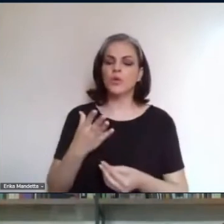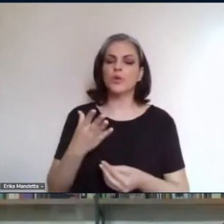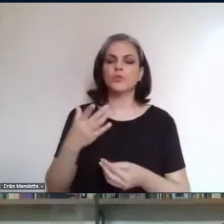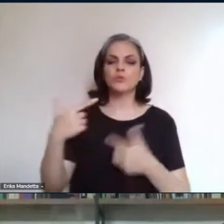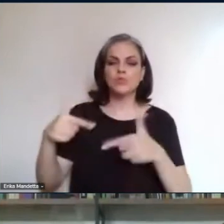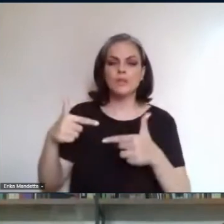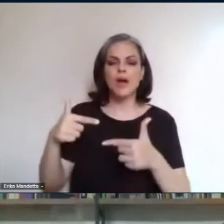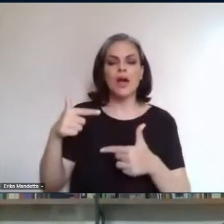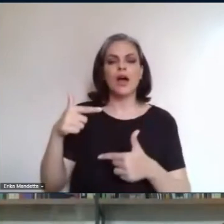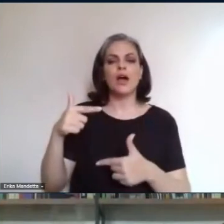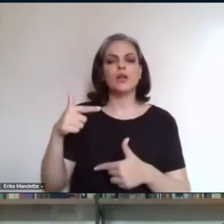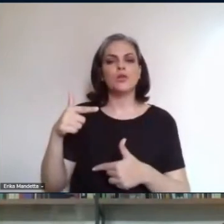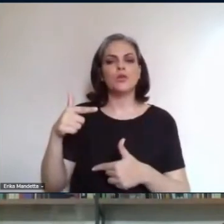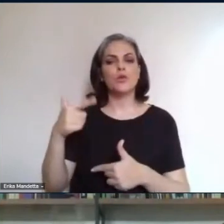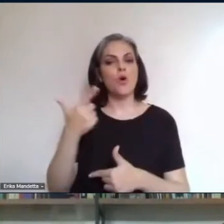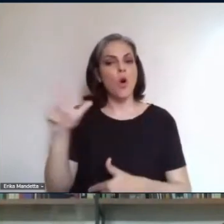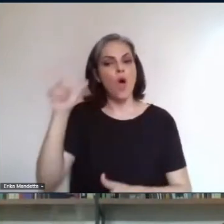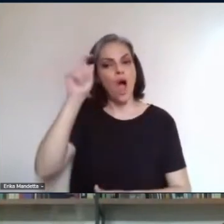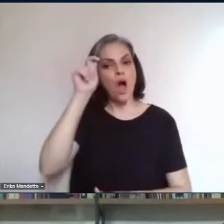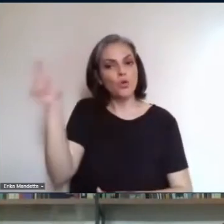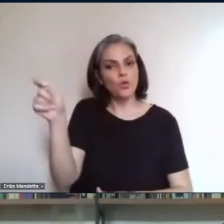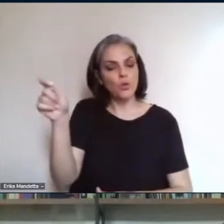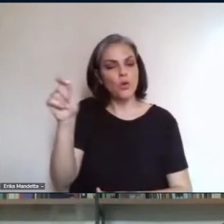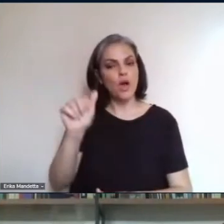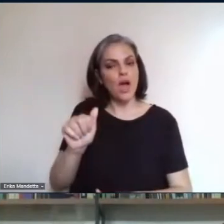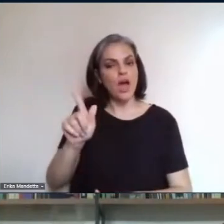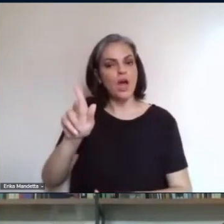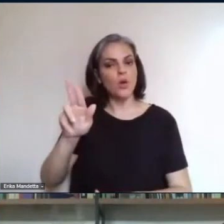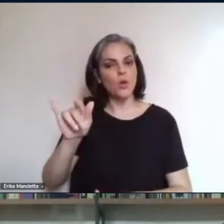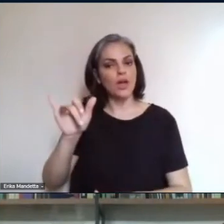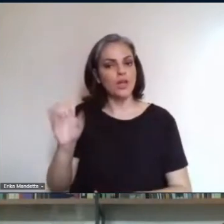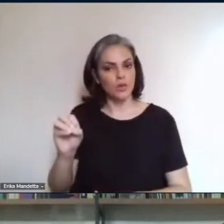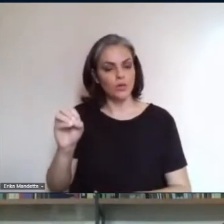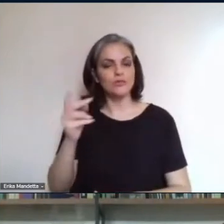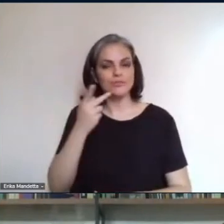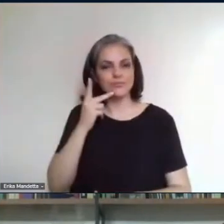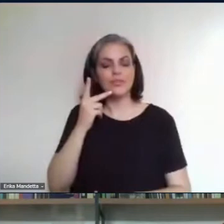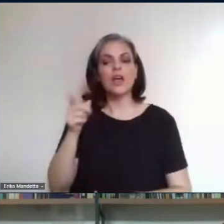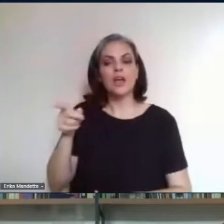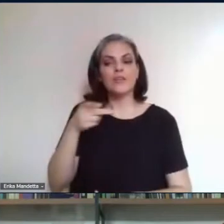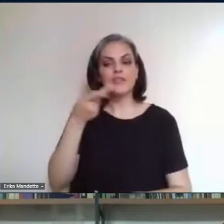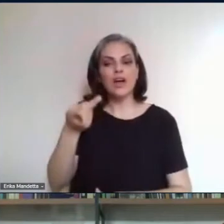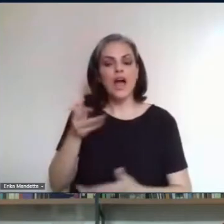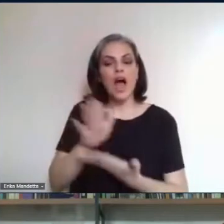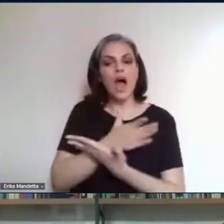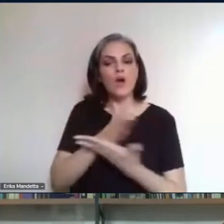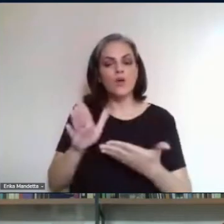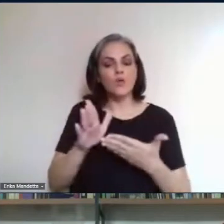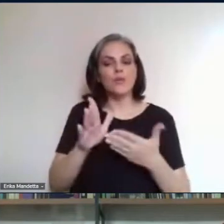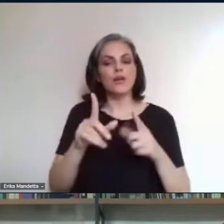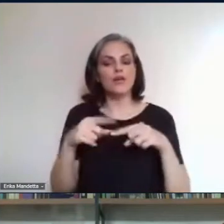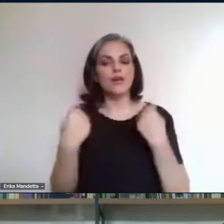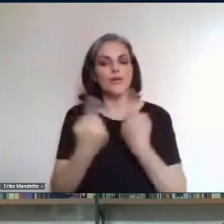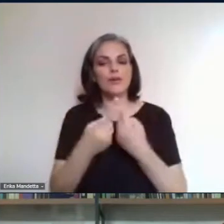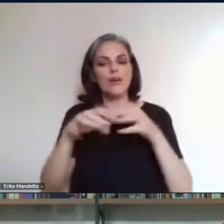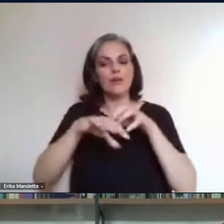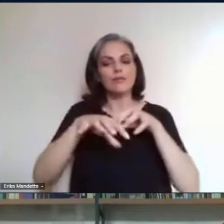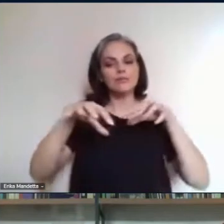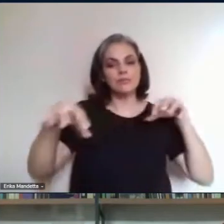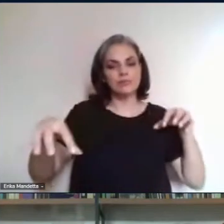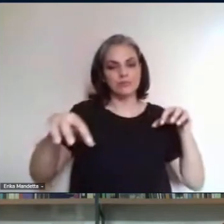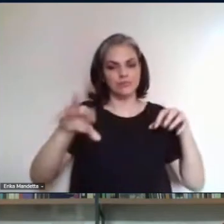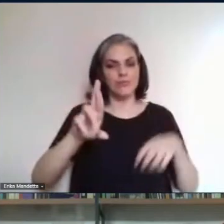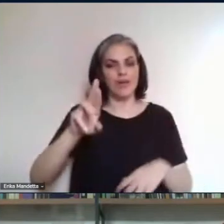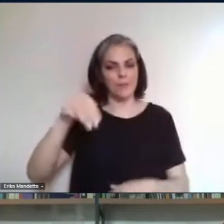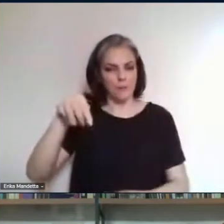existência de algumas sessões remotas. Sendo assim, talvez fosse importante incluir,